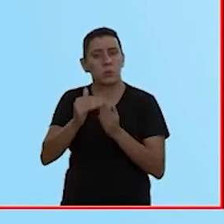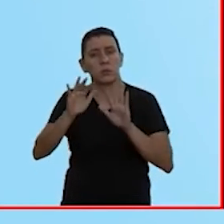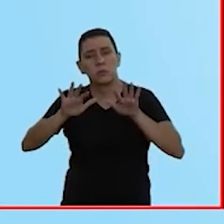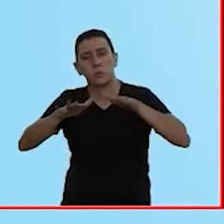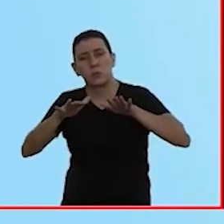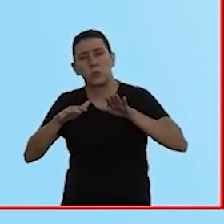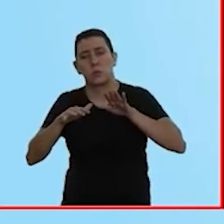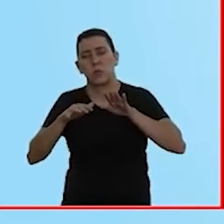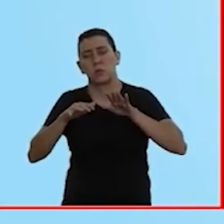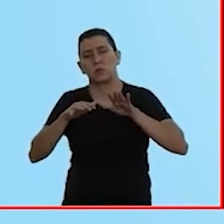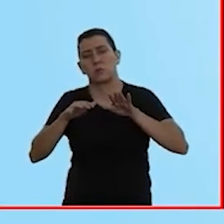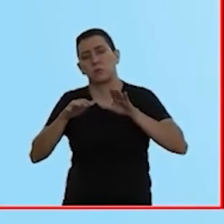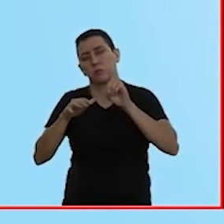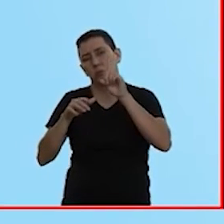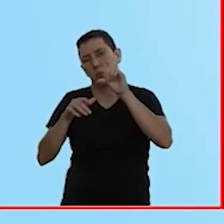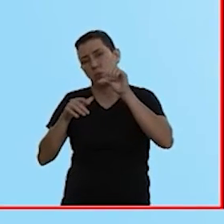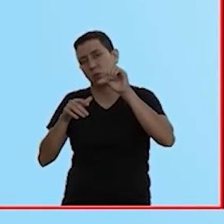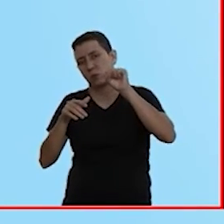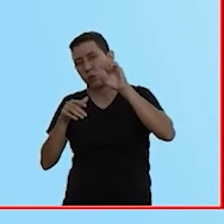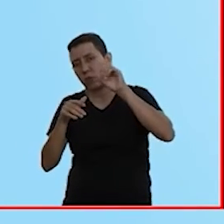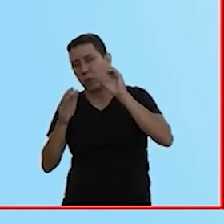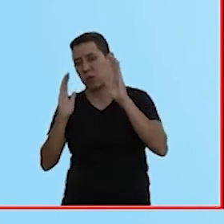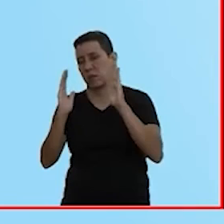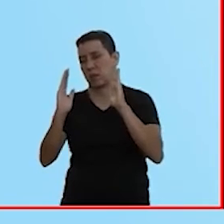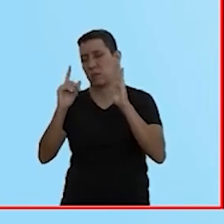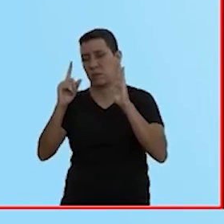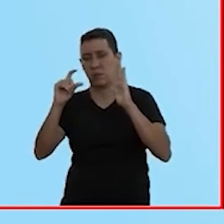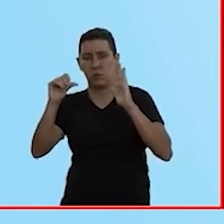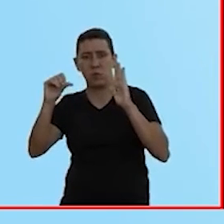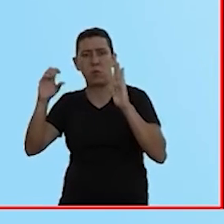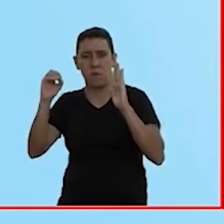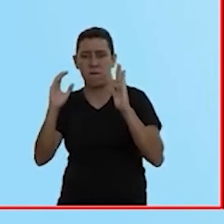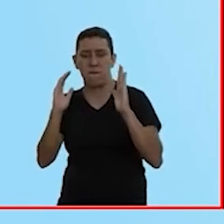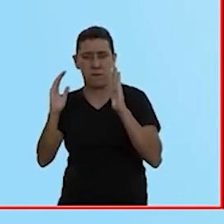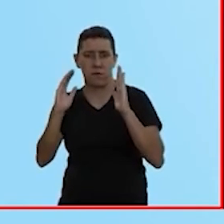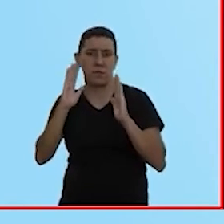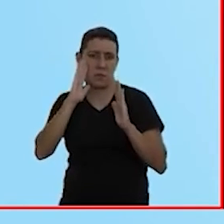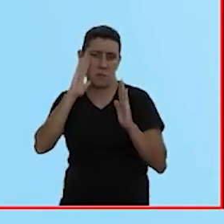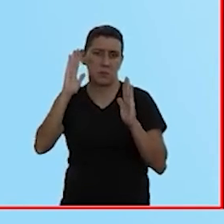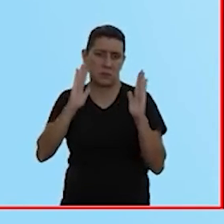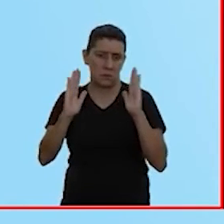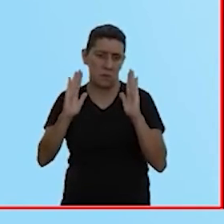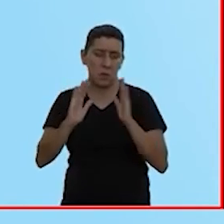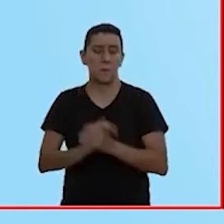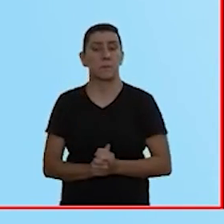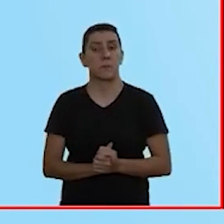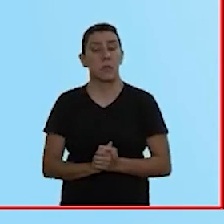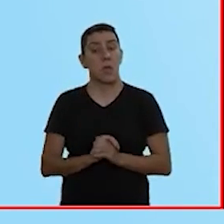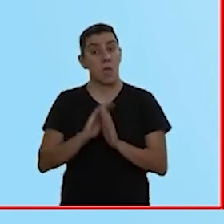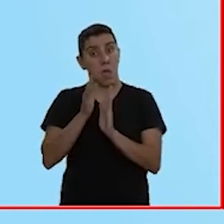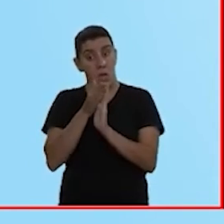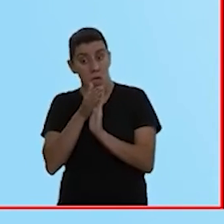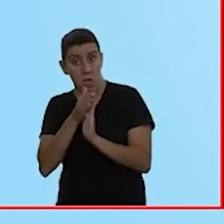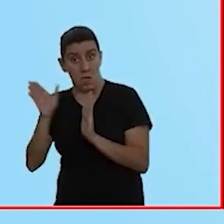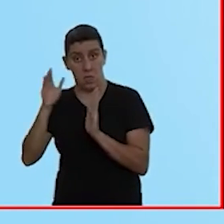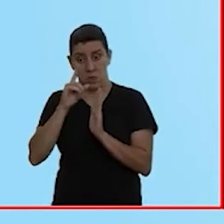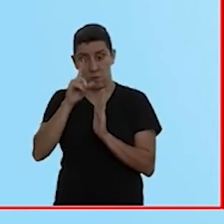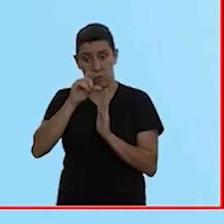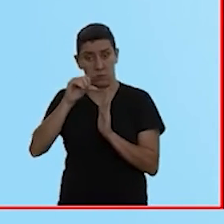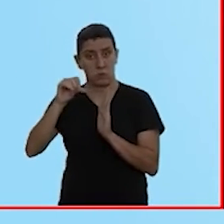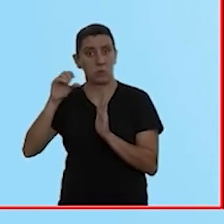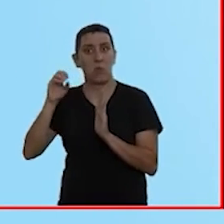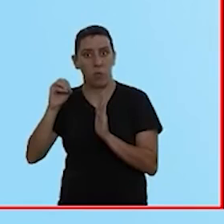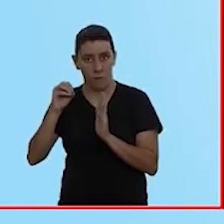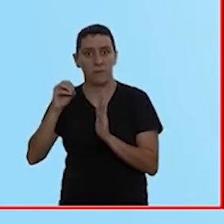80 é até a década de 90 é os principais sistemas eles ainda eram os Grid e na década de 90 os sistemas on